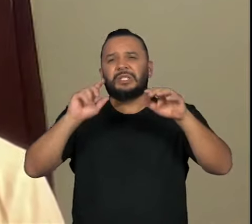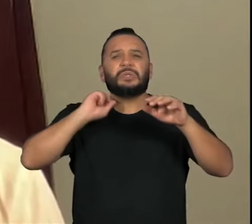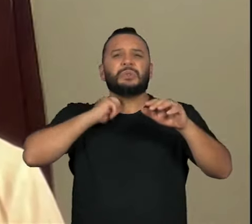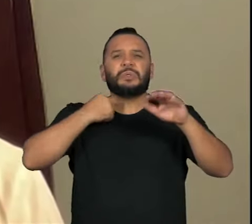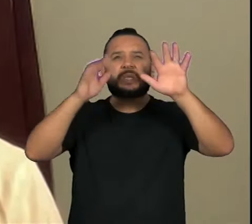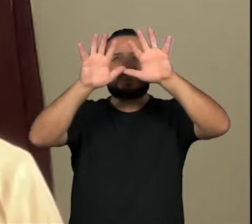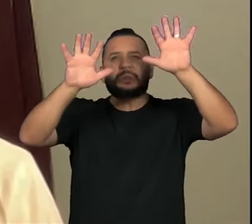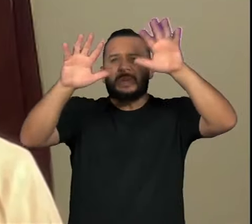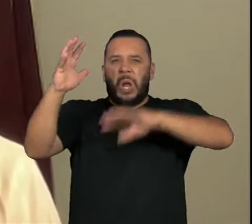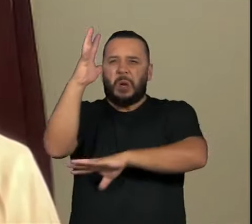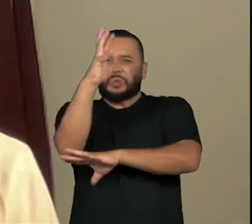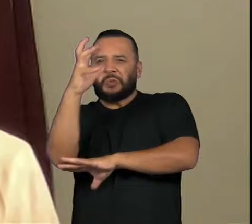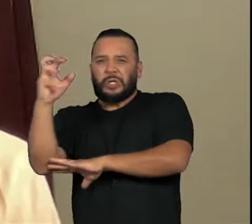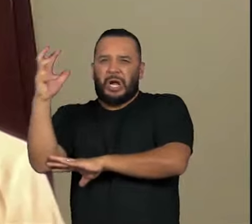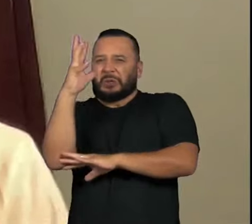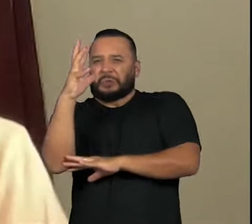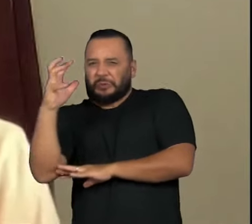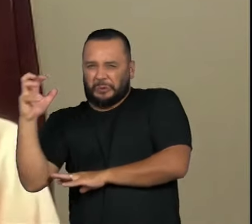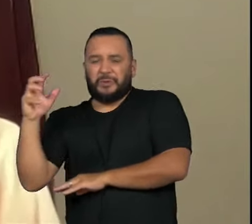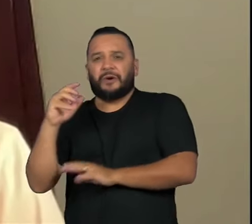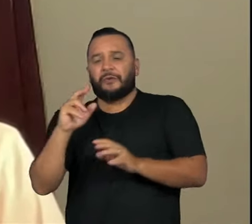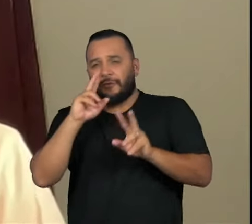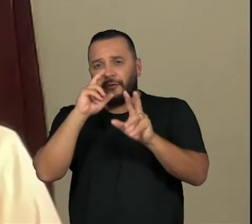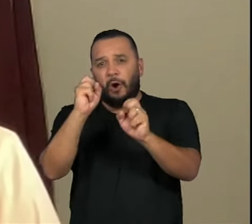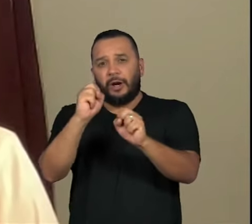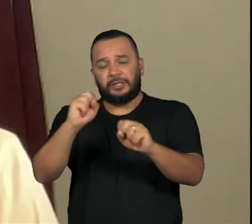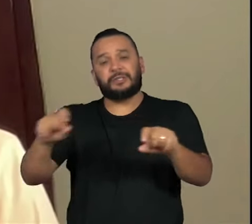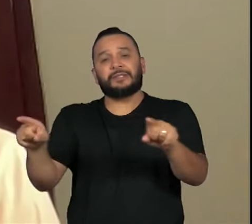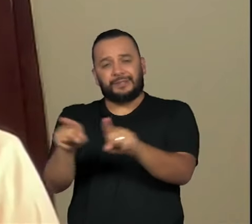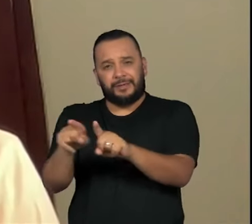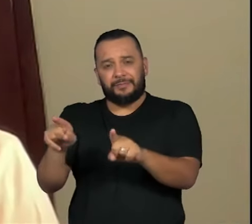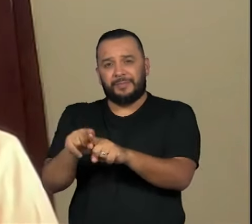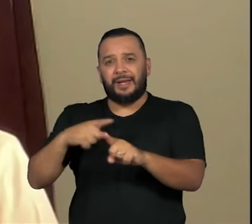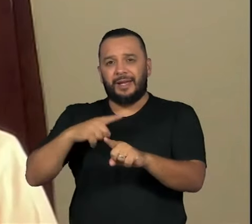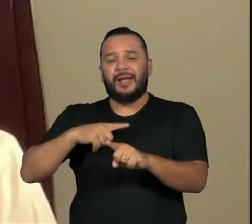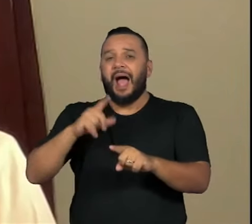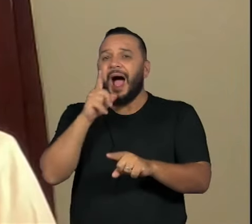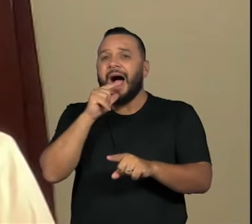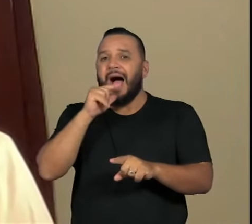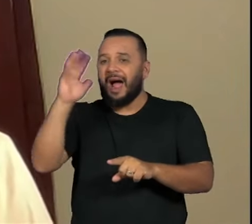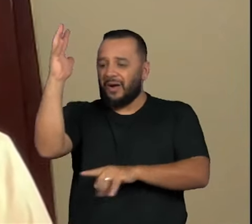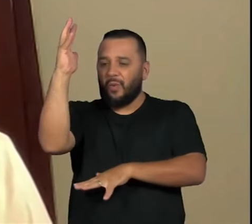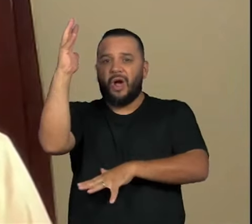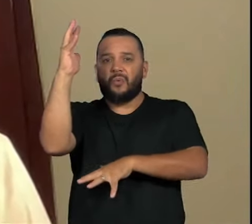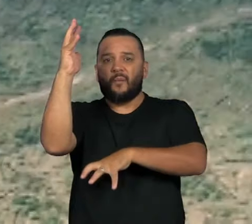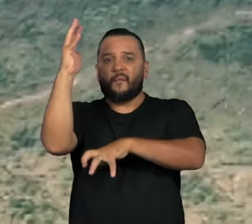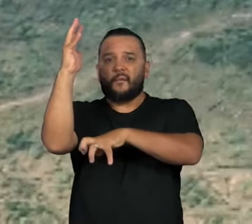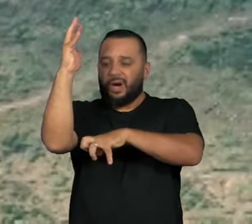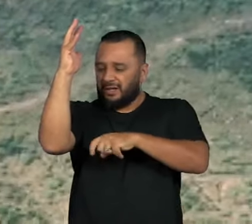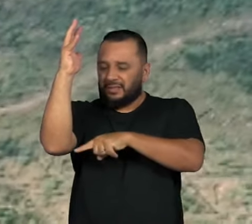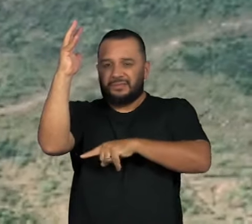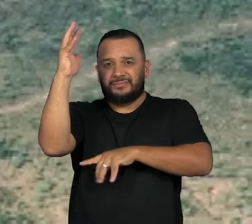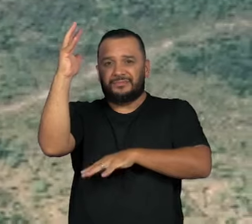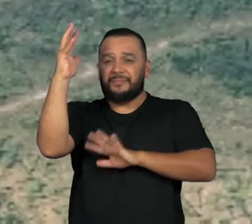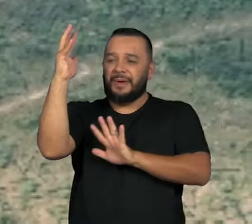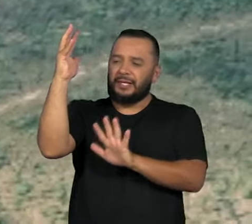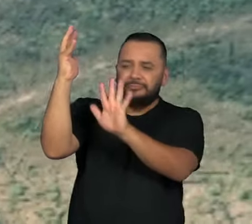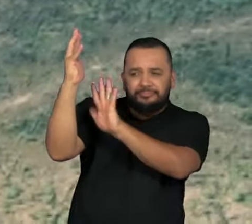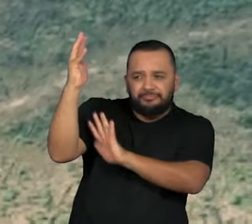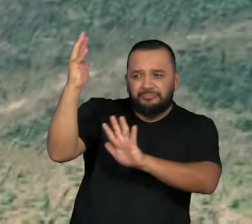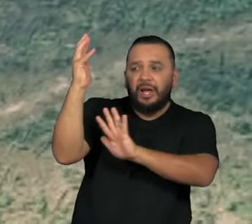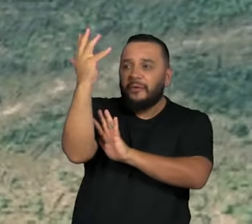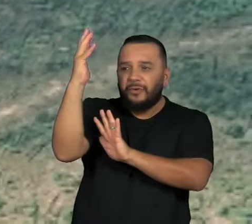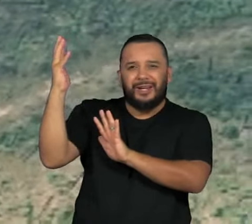questões hídricas, mas ela continua ainda sendo floresta degradada. Para